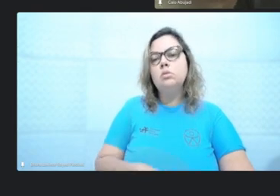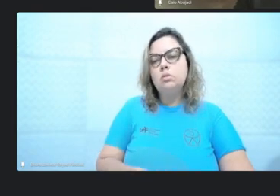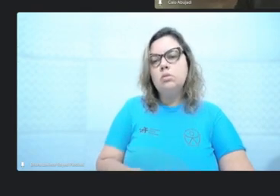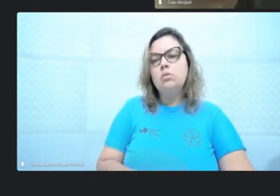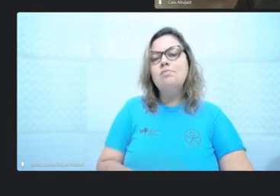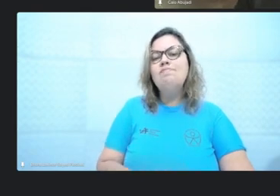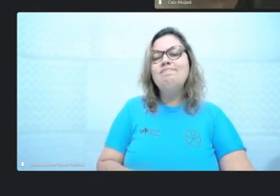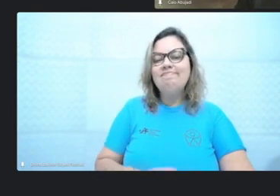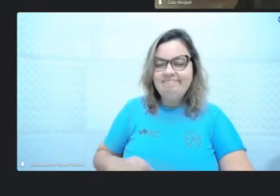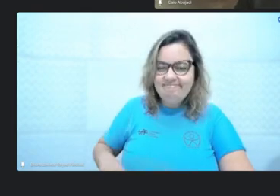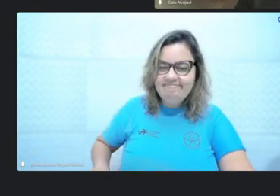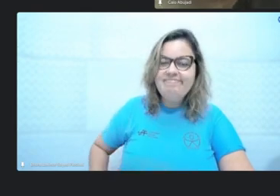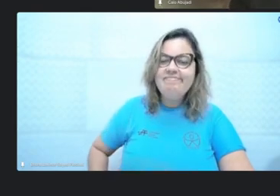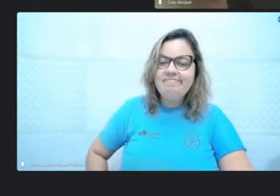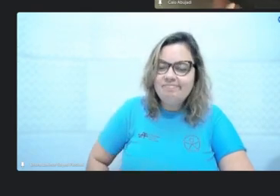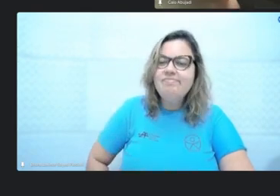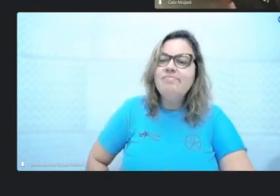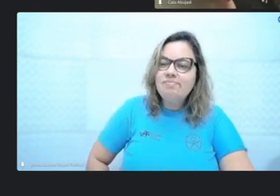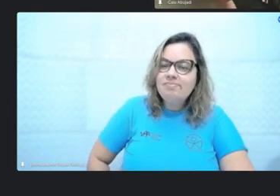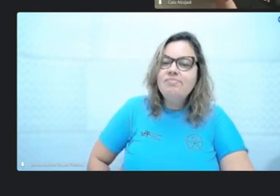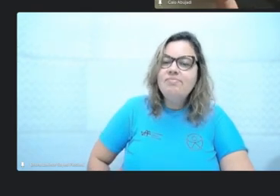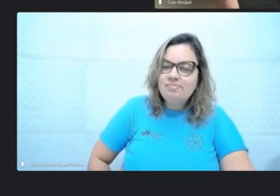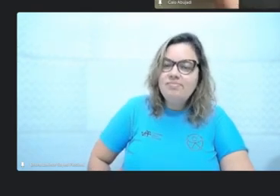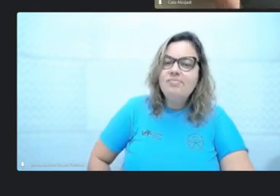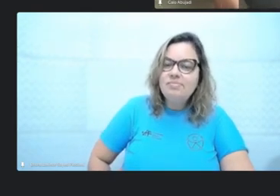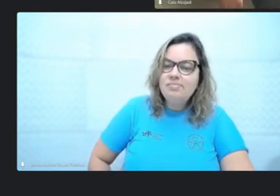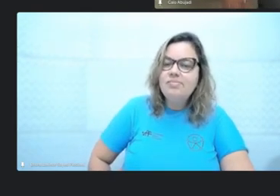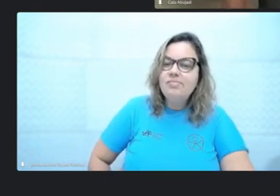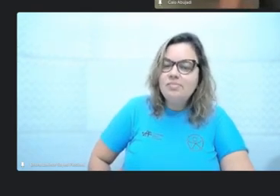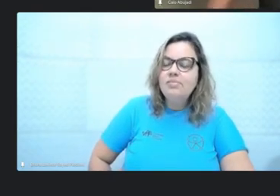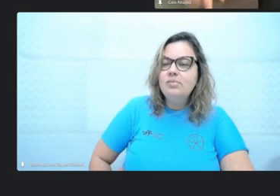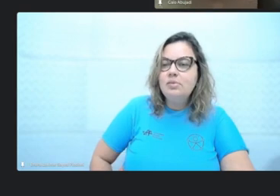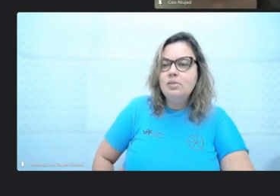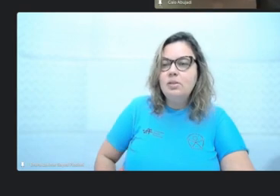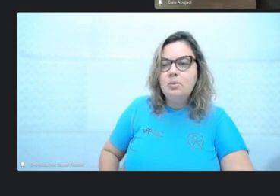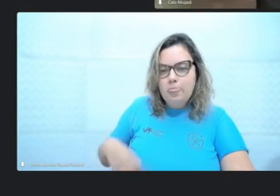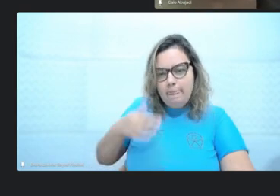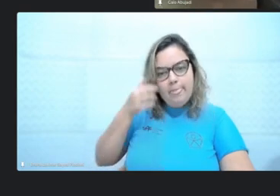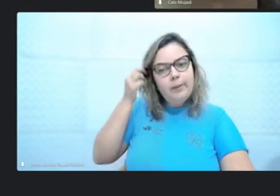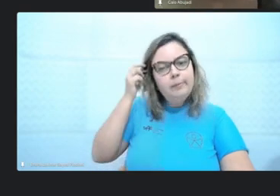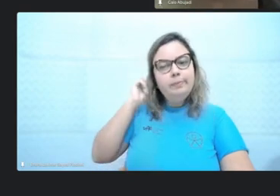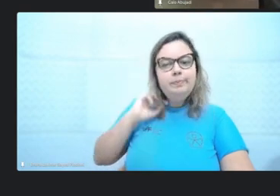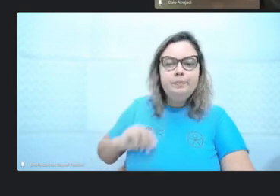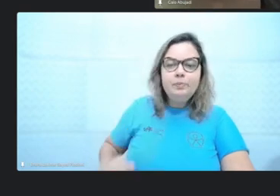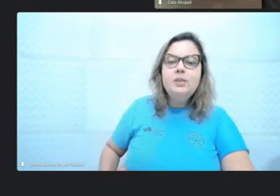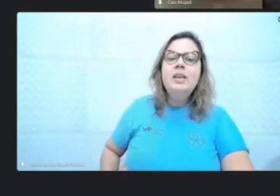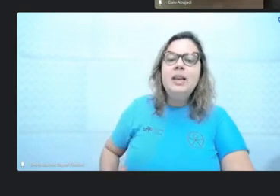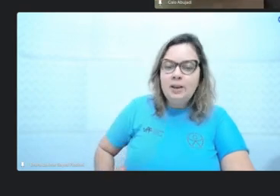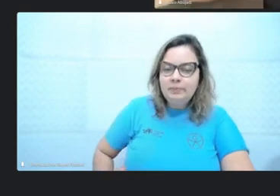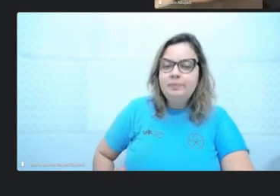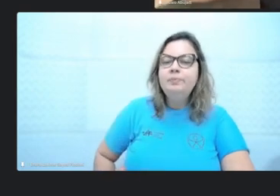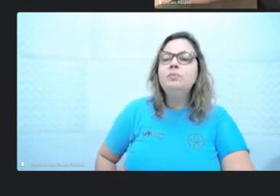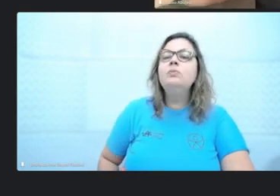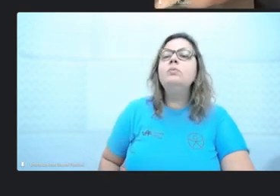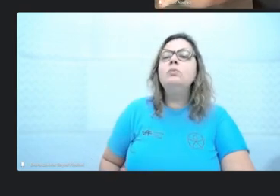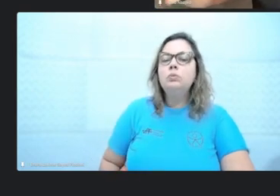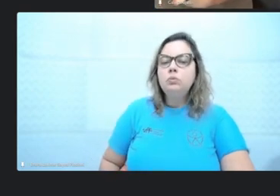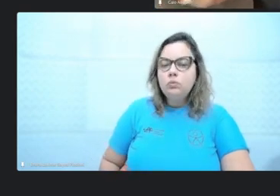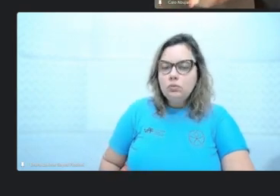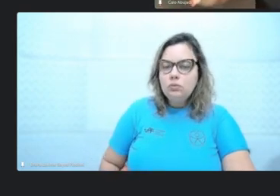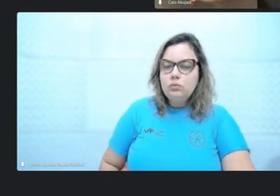ambiente. É isso que não fazem. A gente fica muito preocupado com as terapias, que é muito